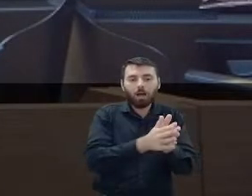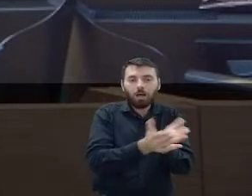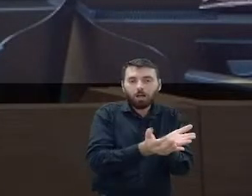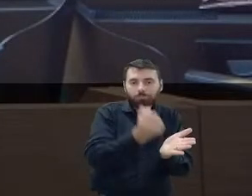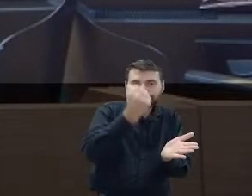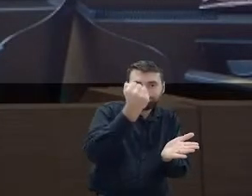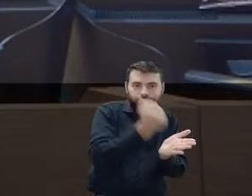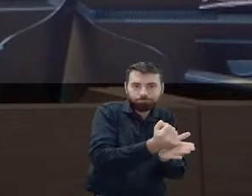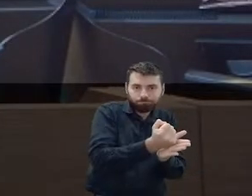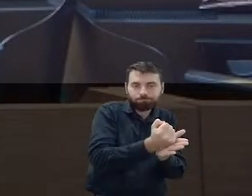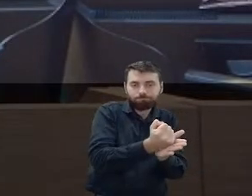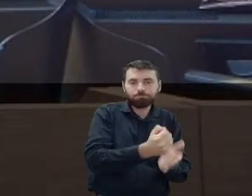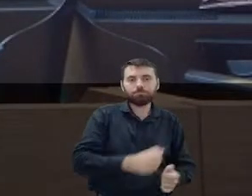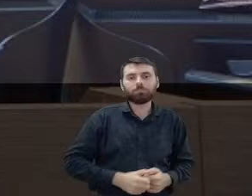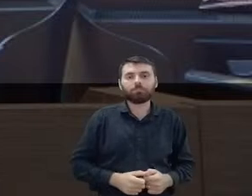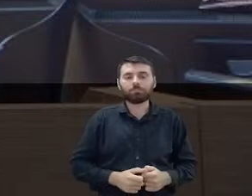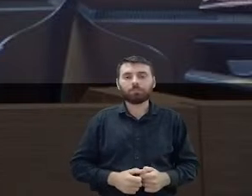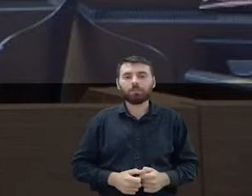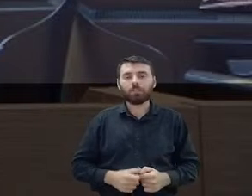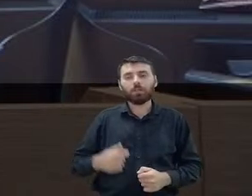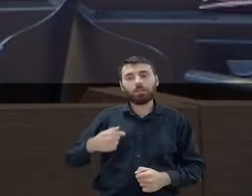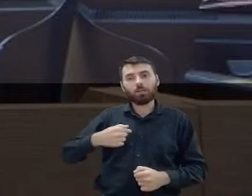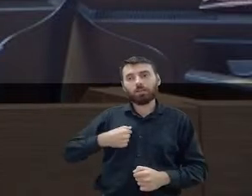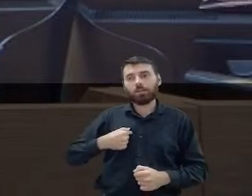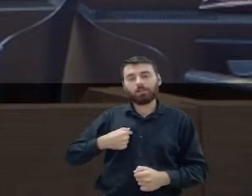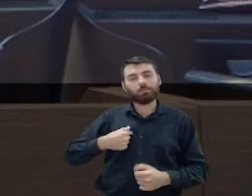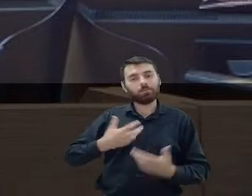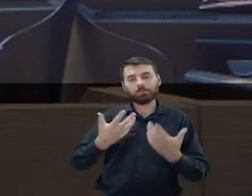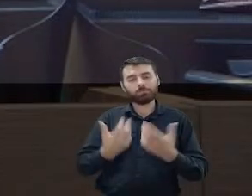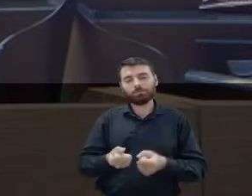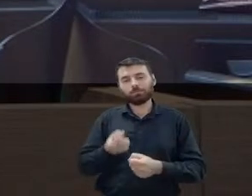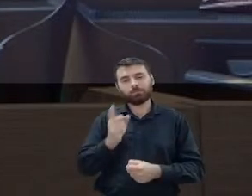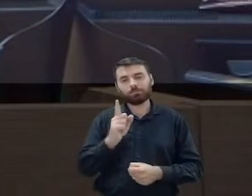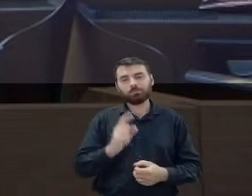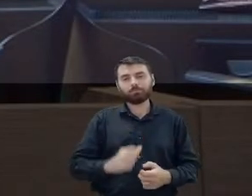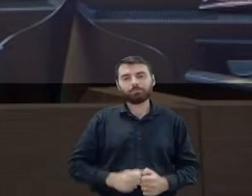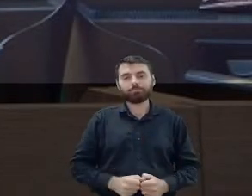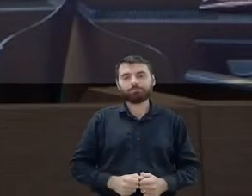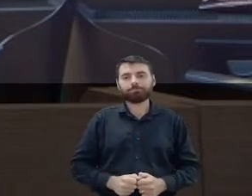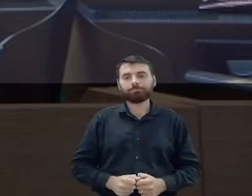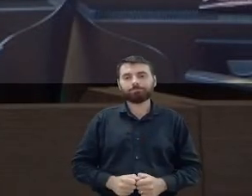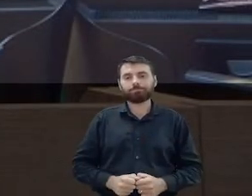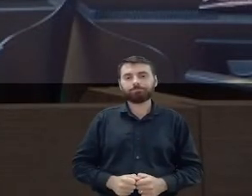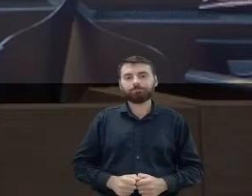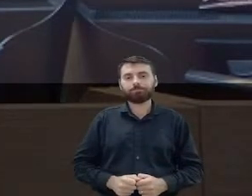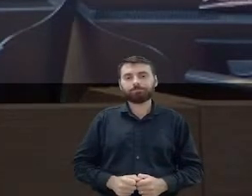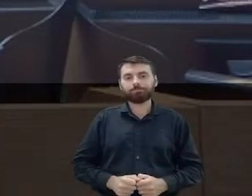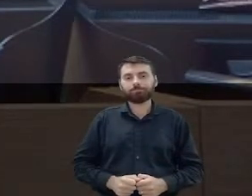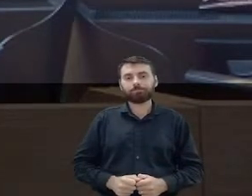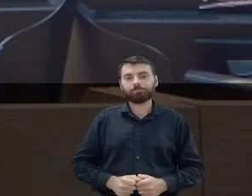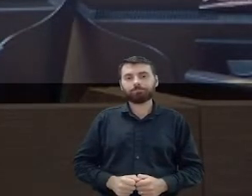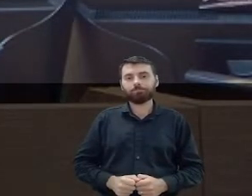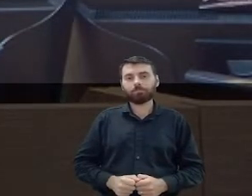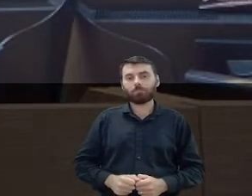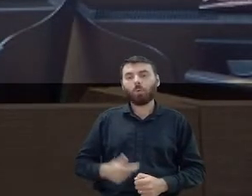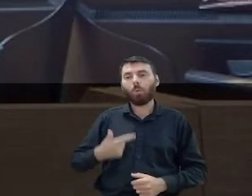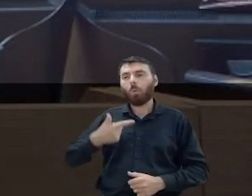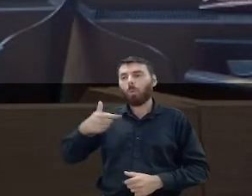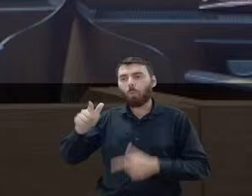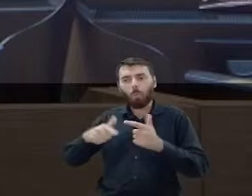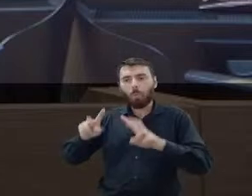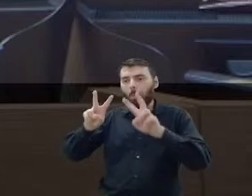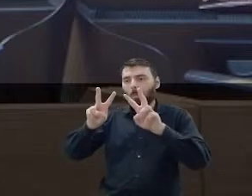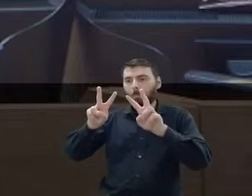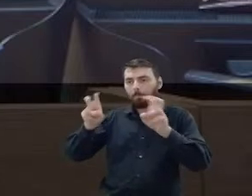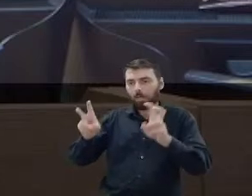que eu estou propondo a negativa de provimento e declarando prejudicada a análise dos demais pedidos.